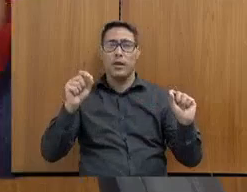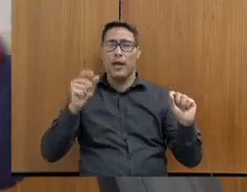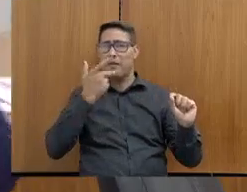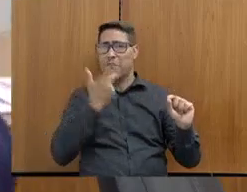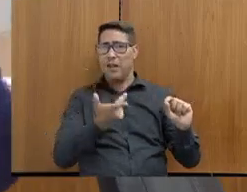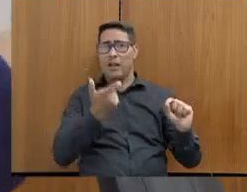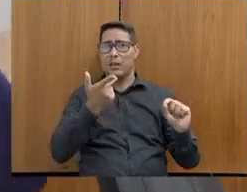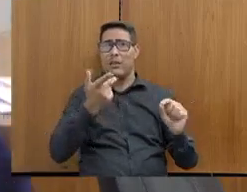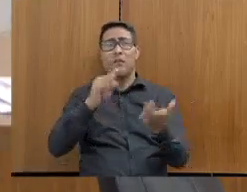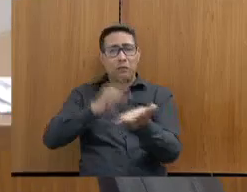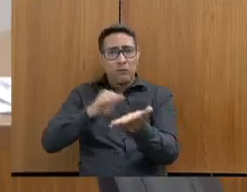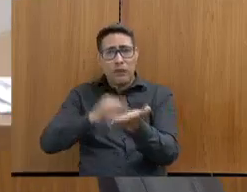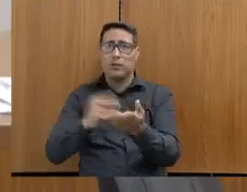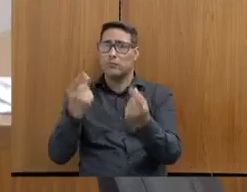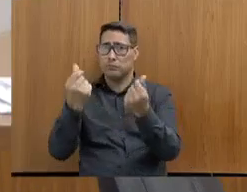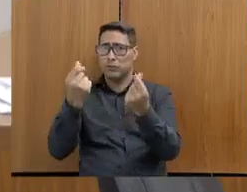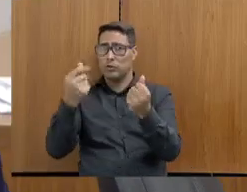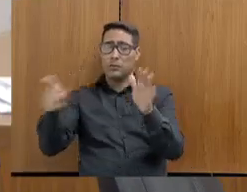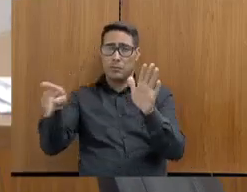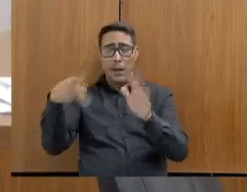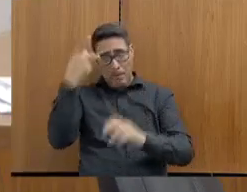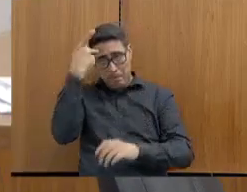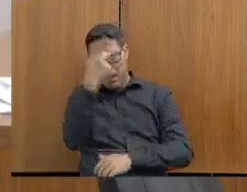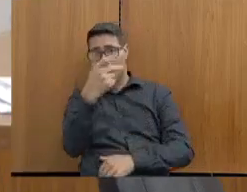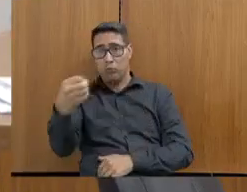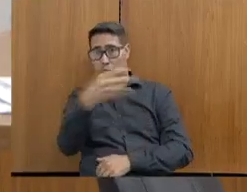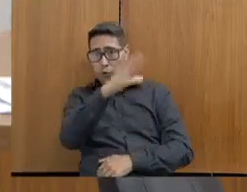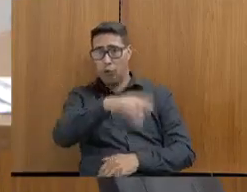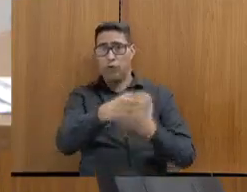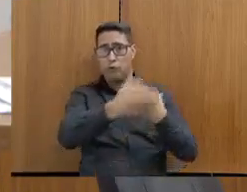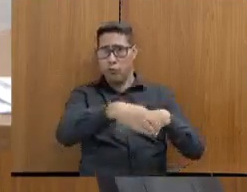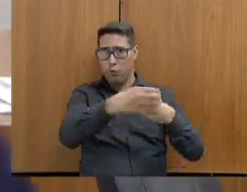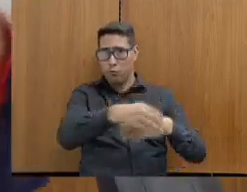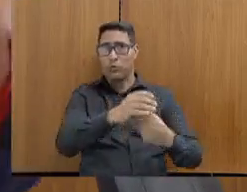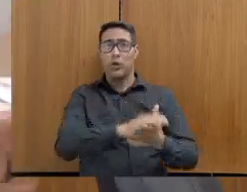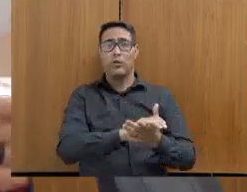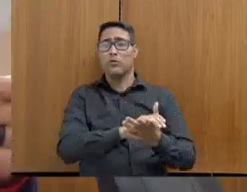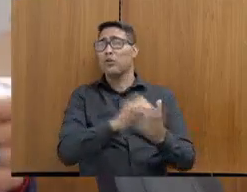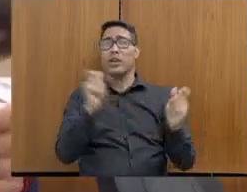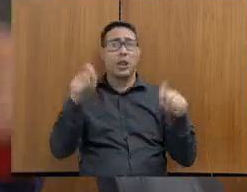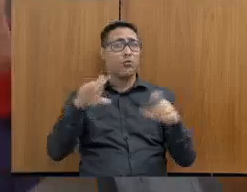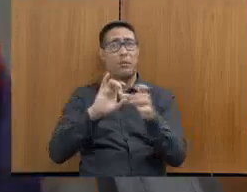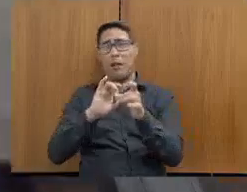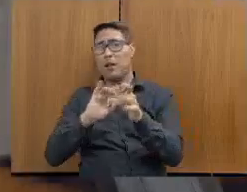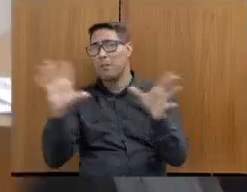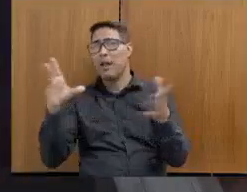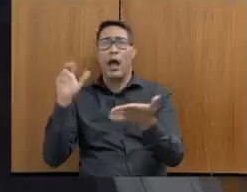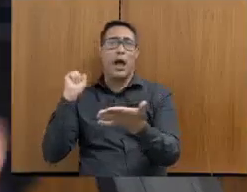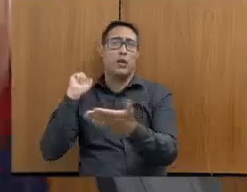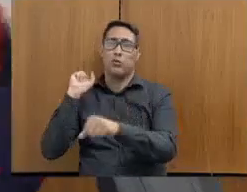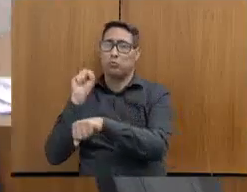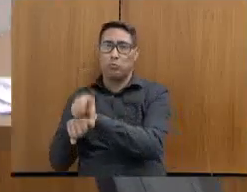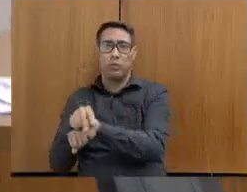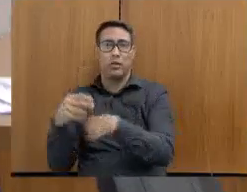novos concursos de servidores que não tem como liberar as contratações e esse plenário está votando nesse exato